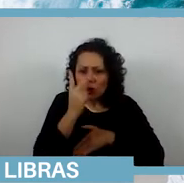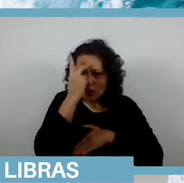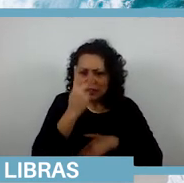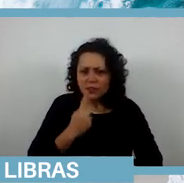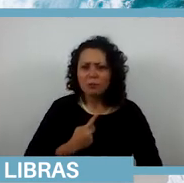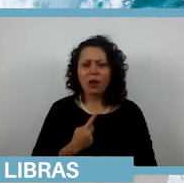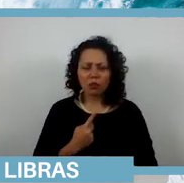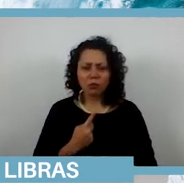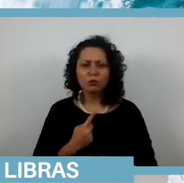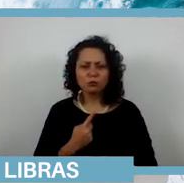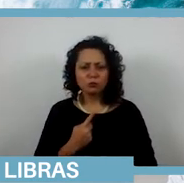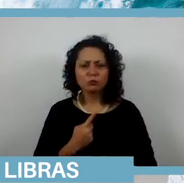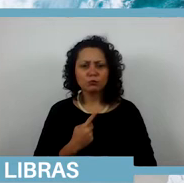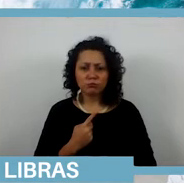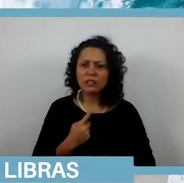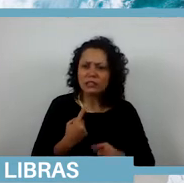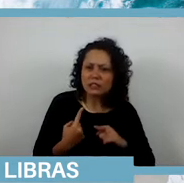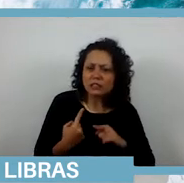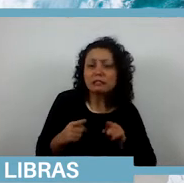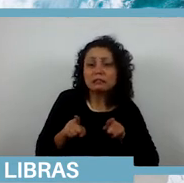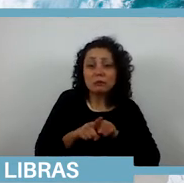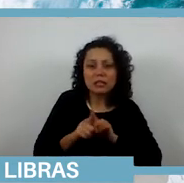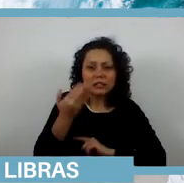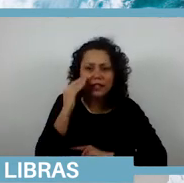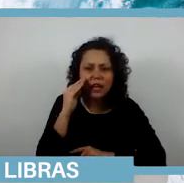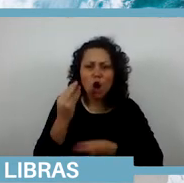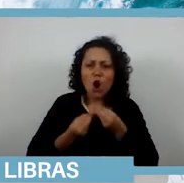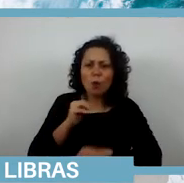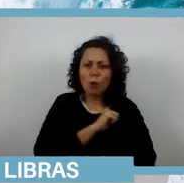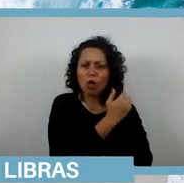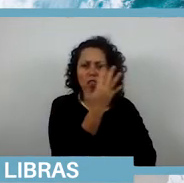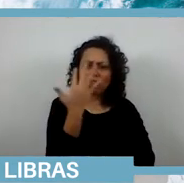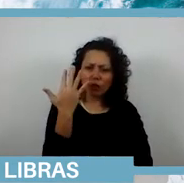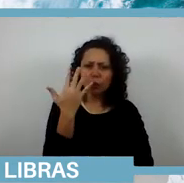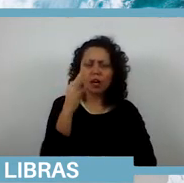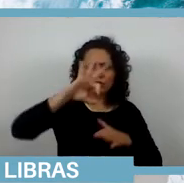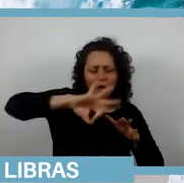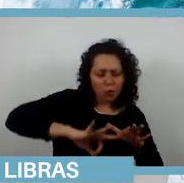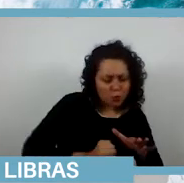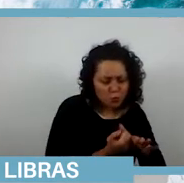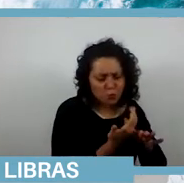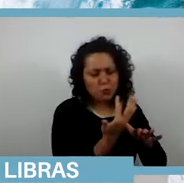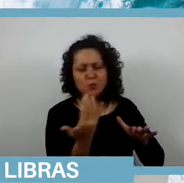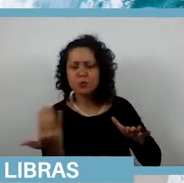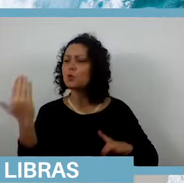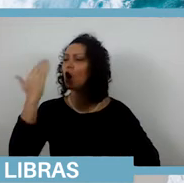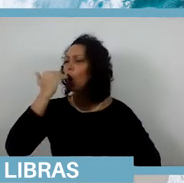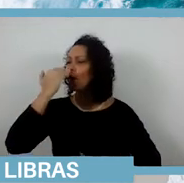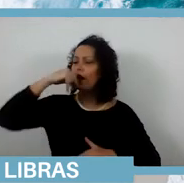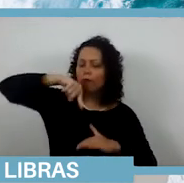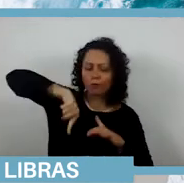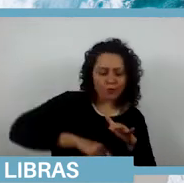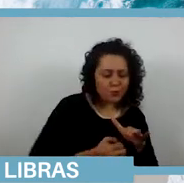mesmo com né o ciclo né da da natureza Então acho que tem vários benefícios aí de começar uma horta